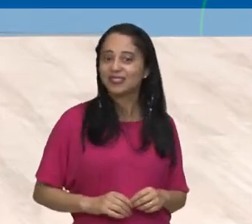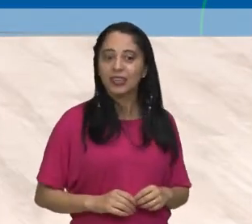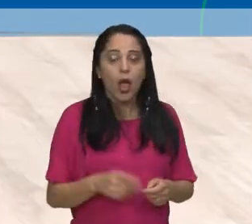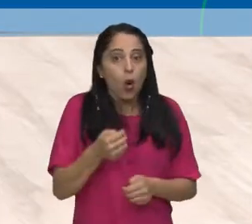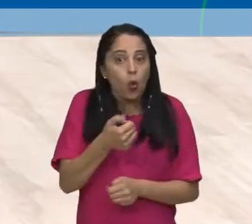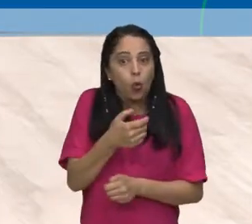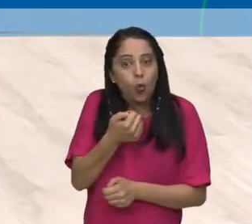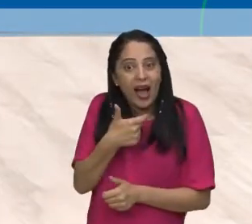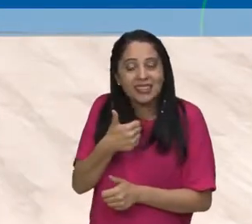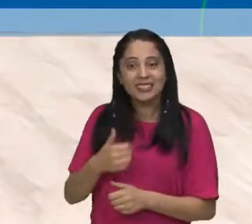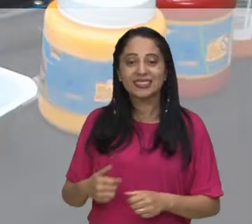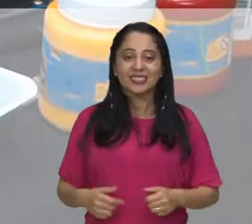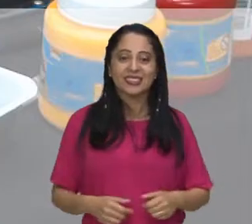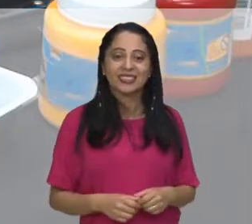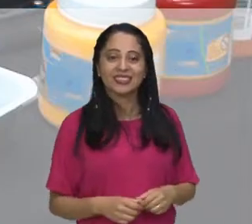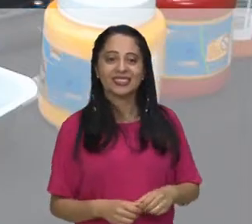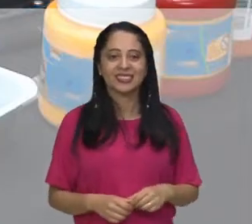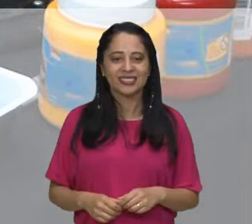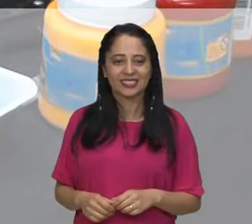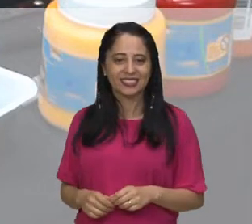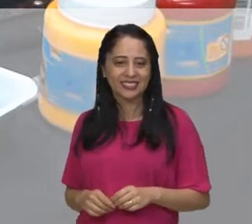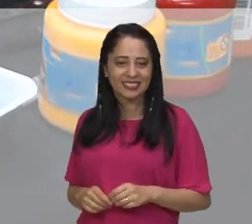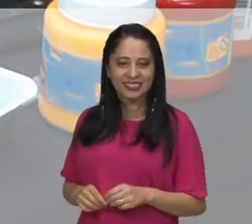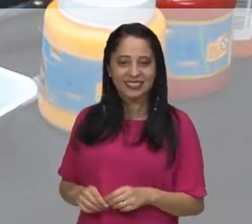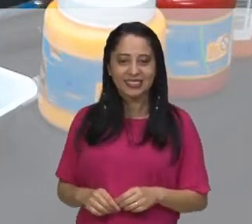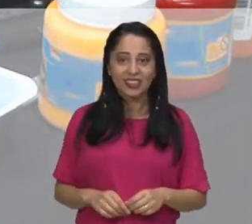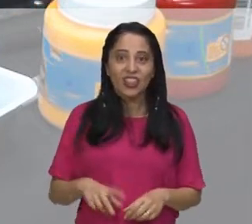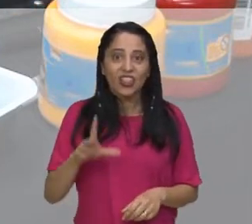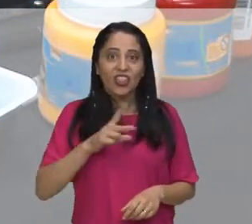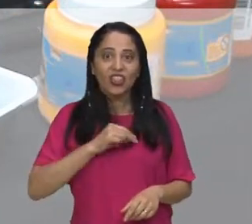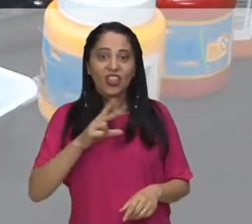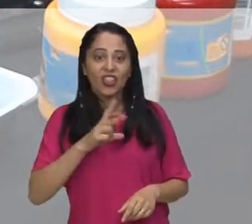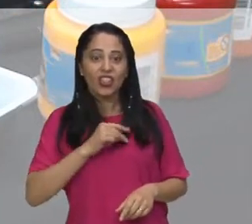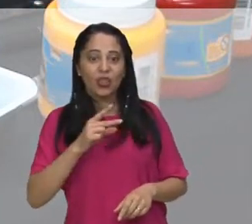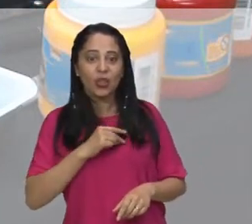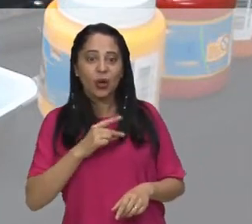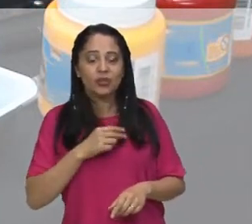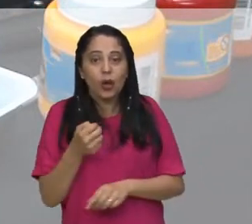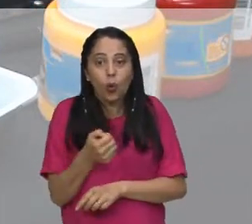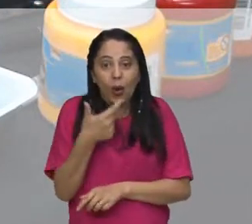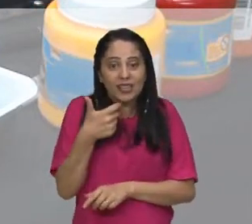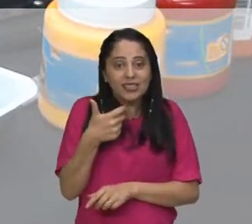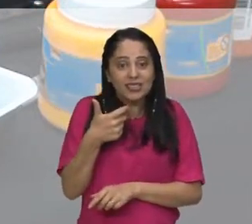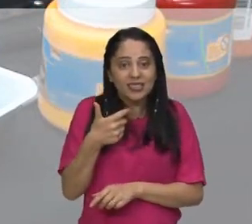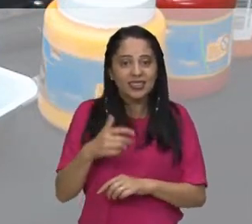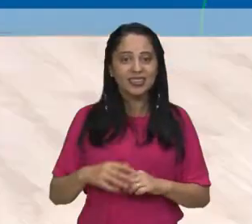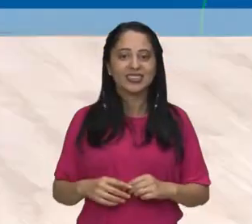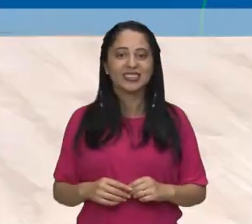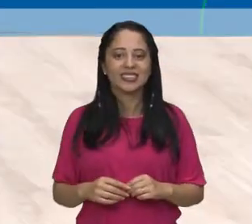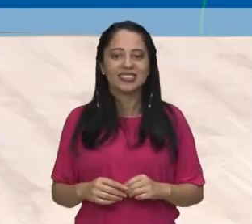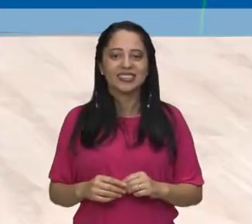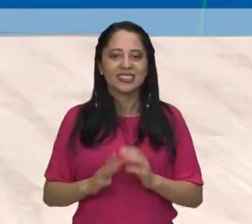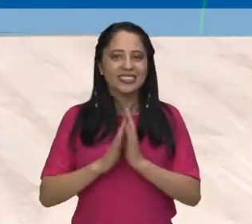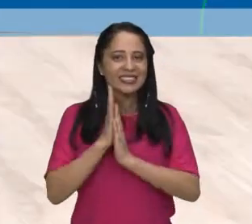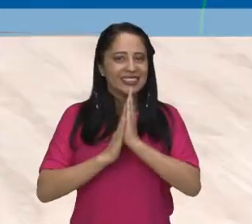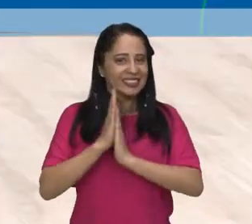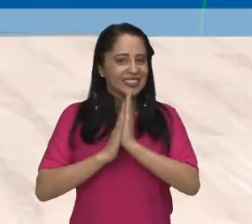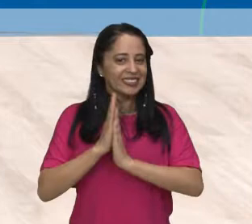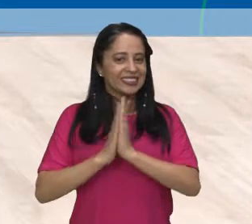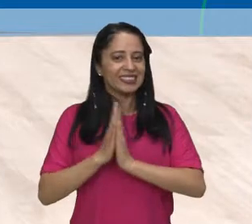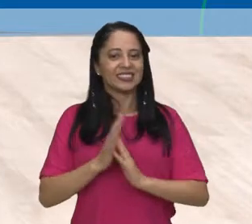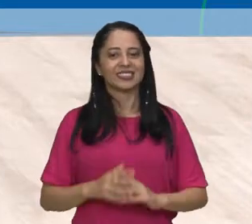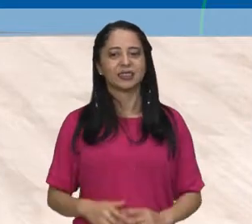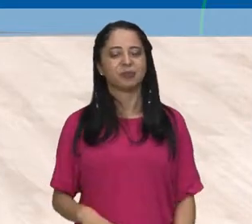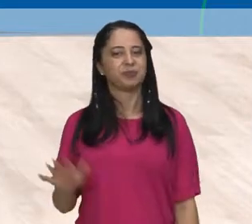Quase, Ana, vamos ver quem vai acertar, hein? Nossa, no fim, quase foi! Muito bem,